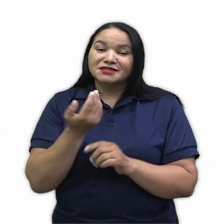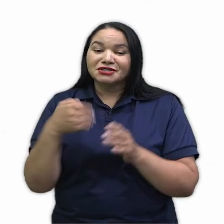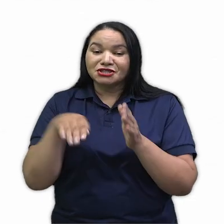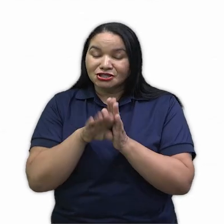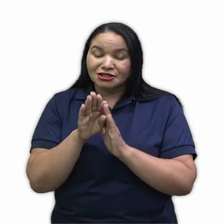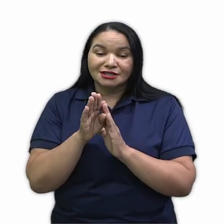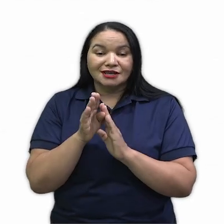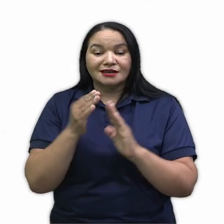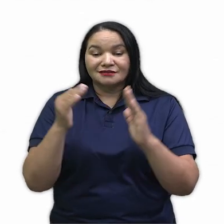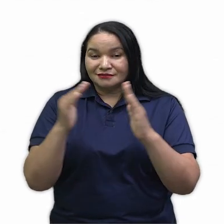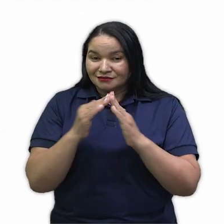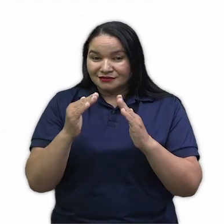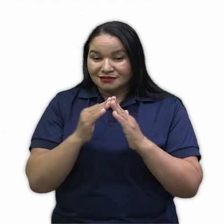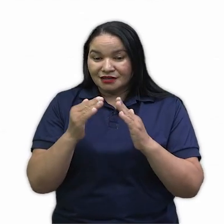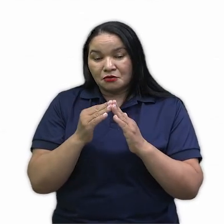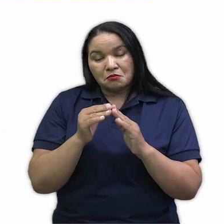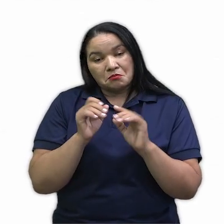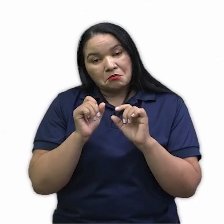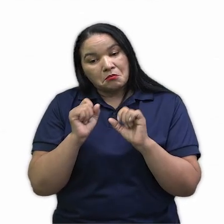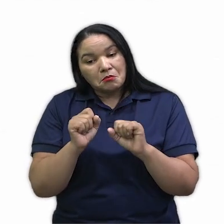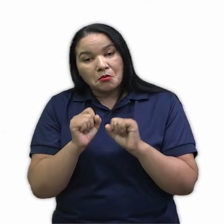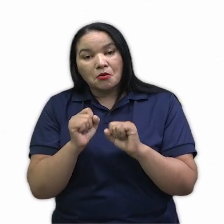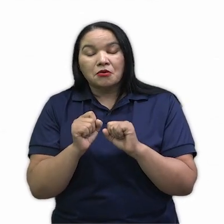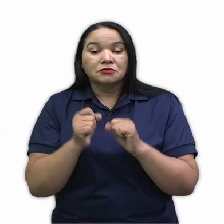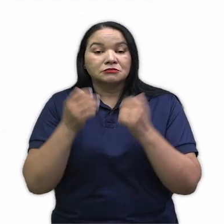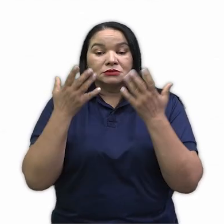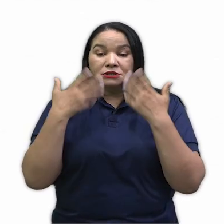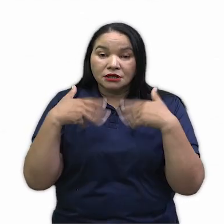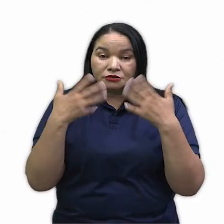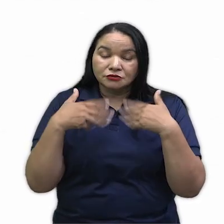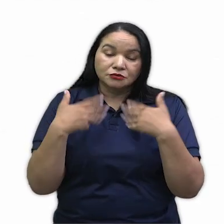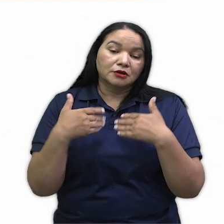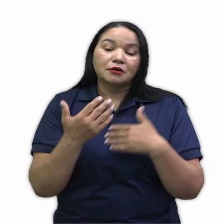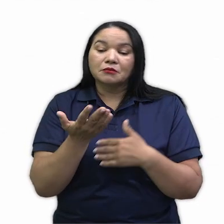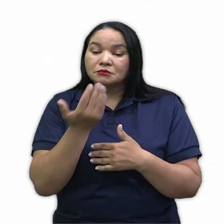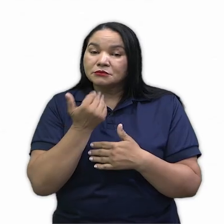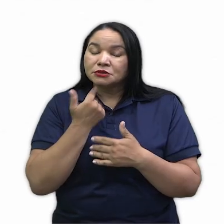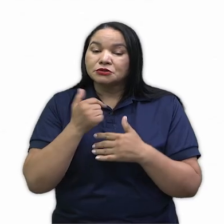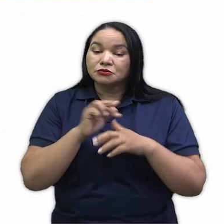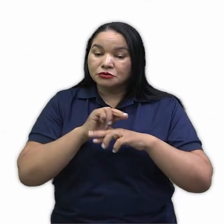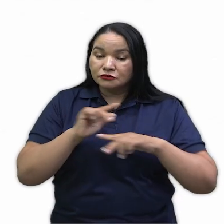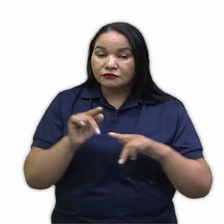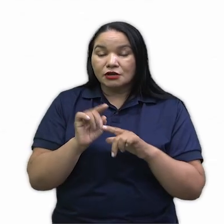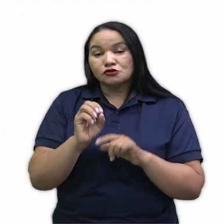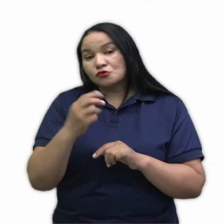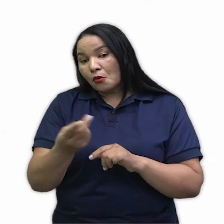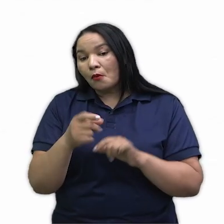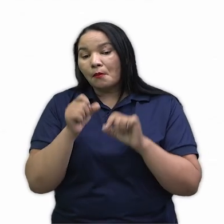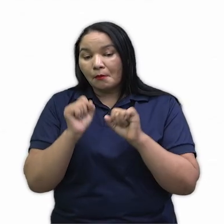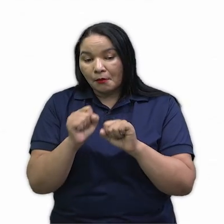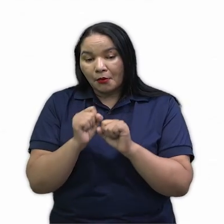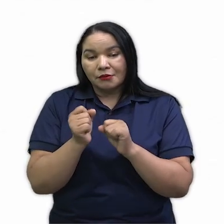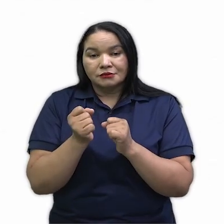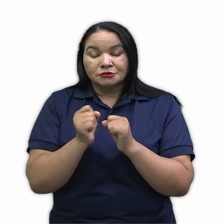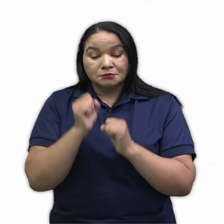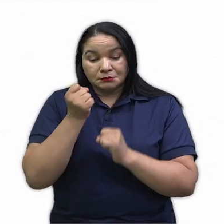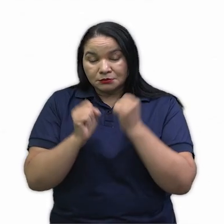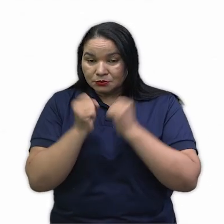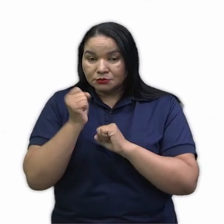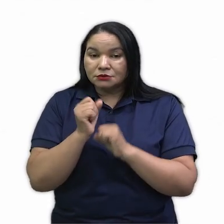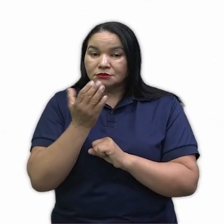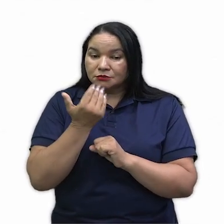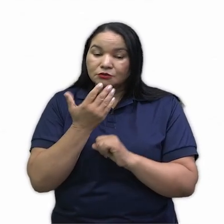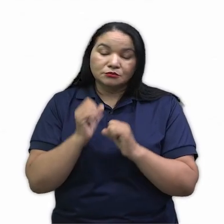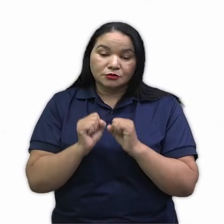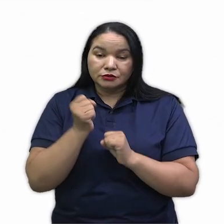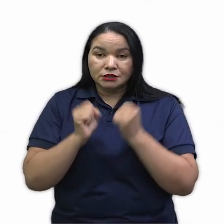as nossas casas. Podem ser os alimentos in natura, sem nenhuma modificação, ou pode ser os próprios alimentos